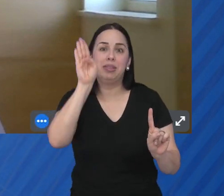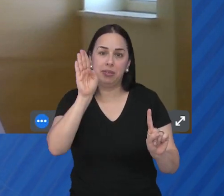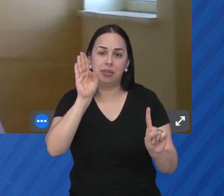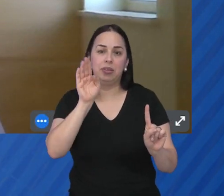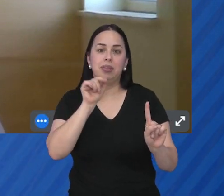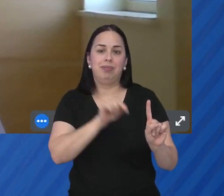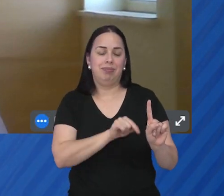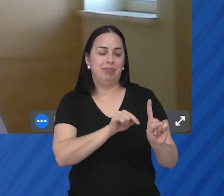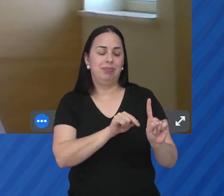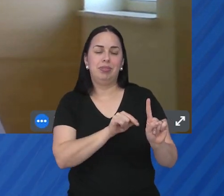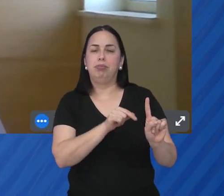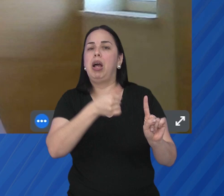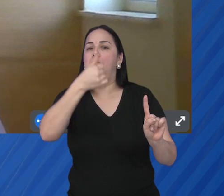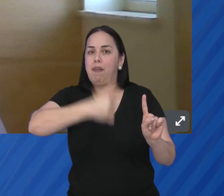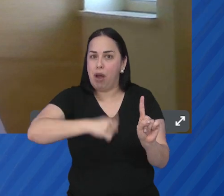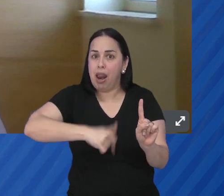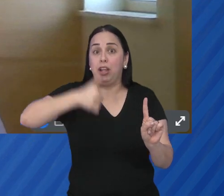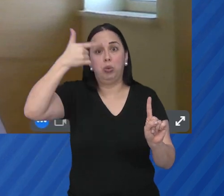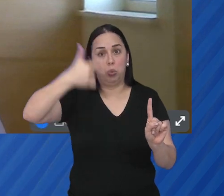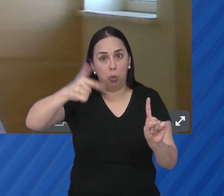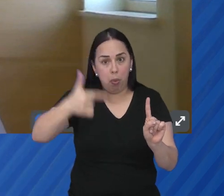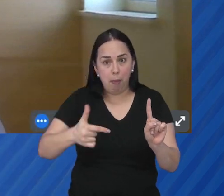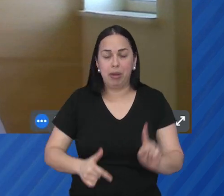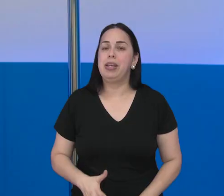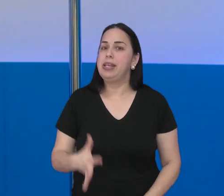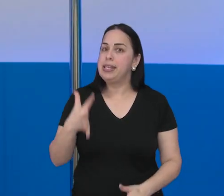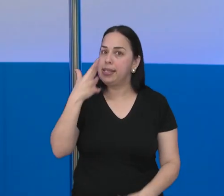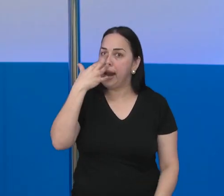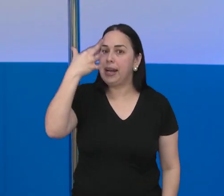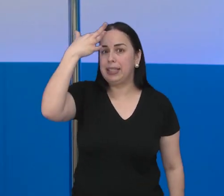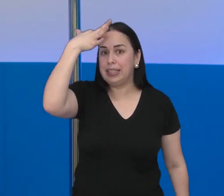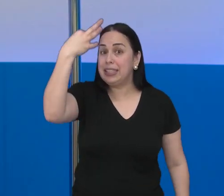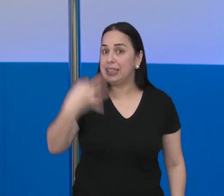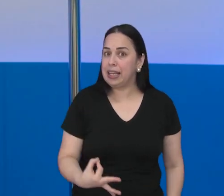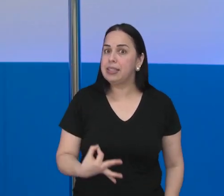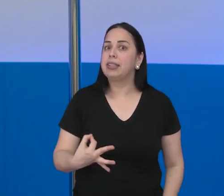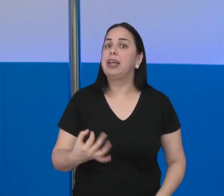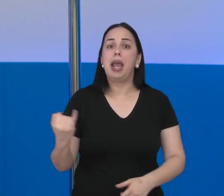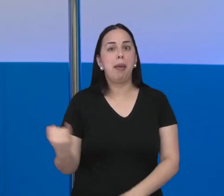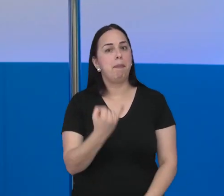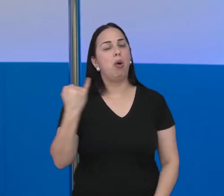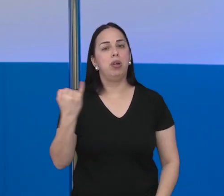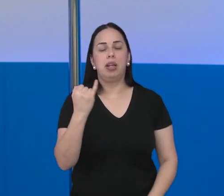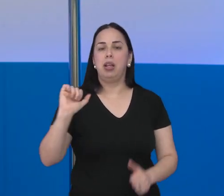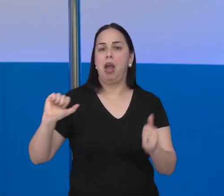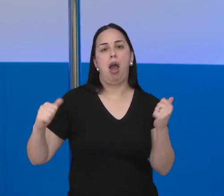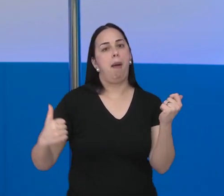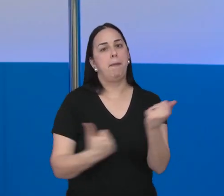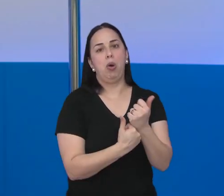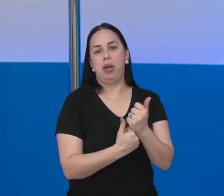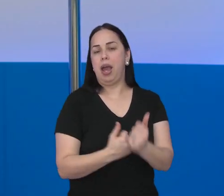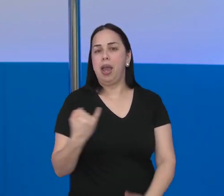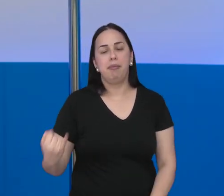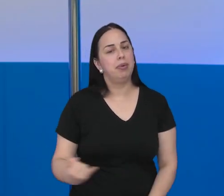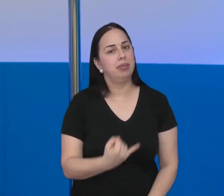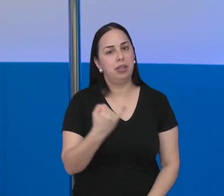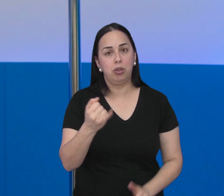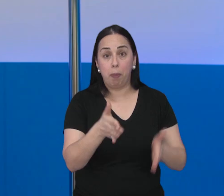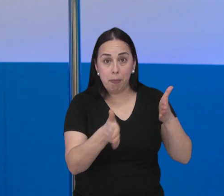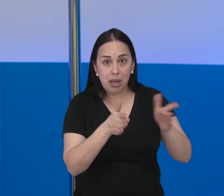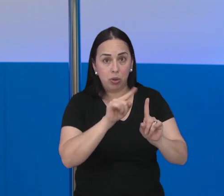precisa, principalmente, de ser reavaliada. E com certeza é muito importante assegurar todo o apoio às mães,